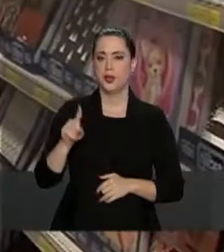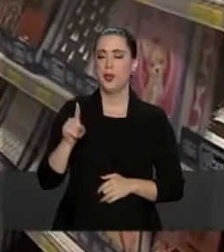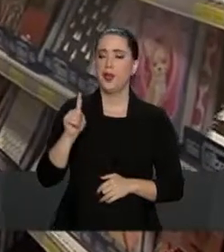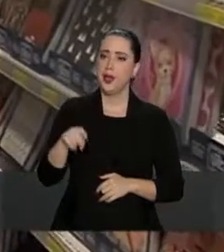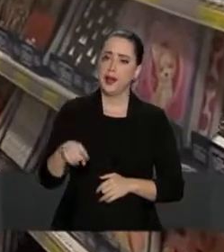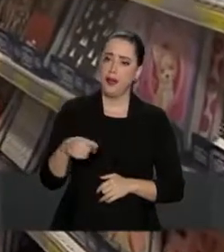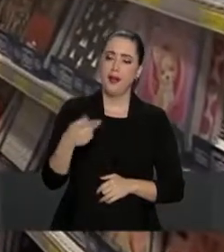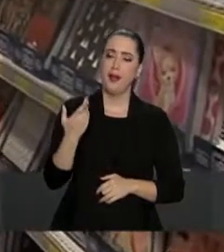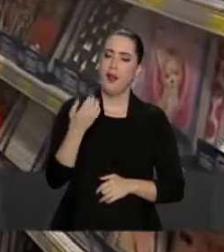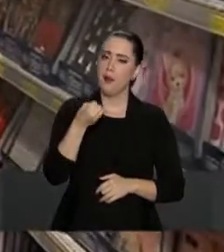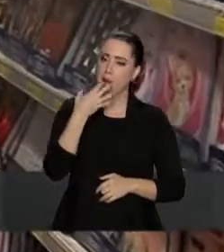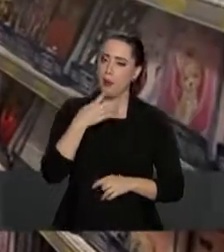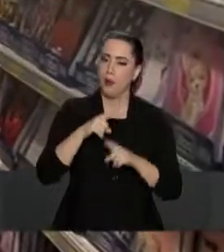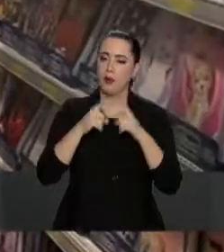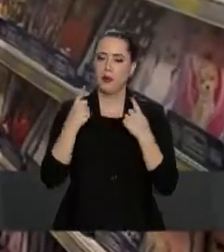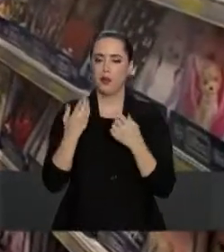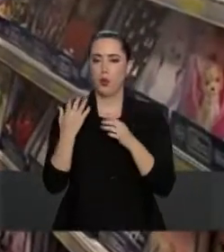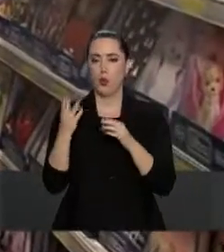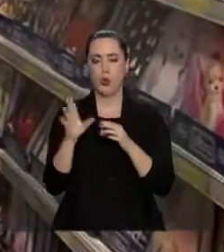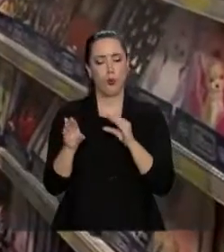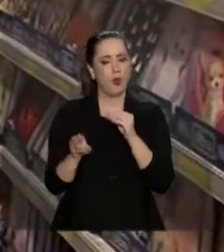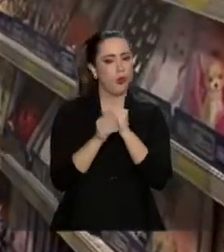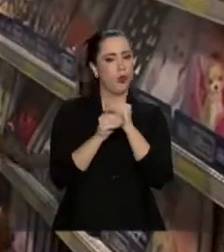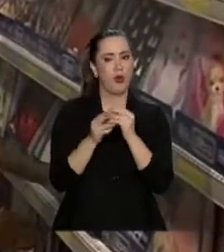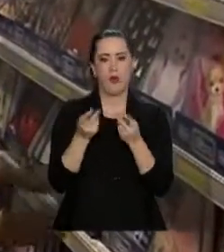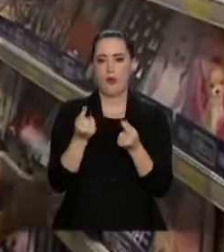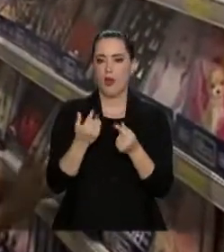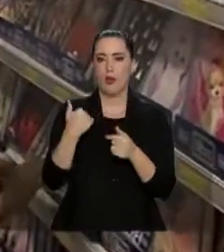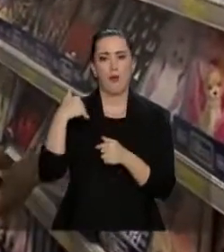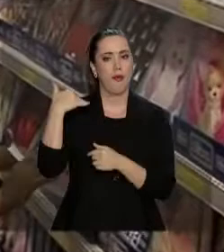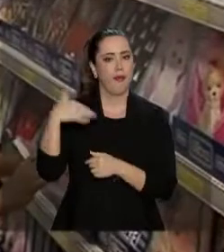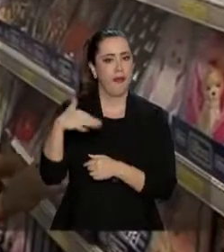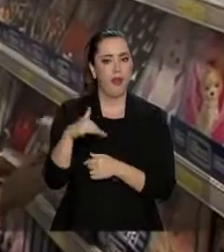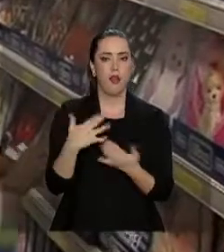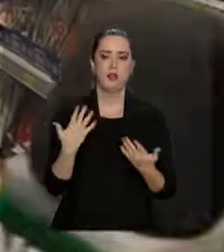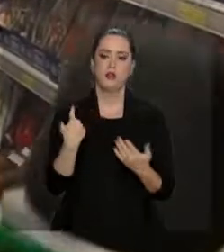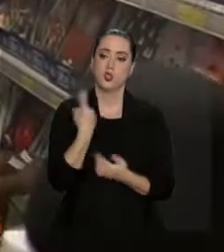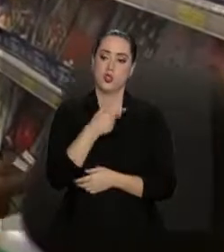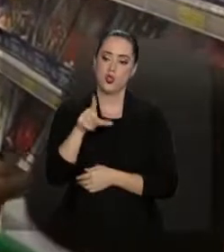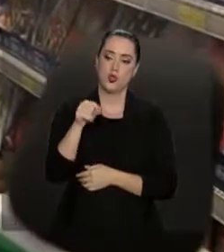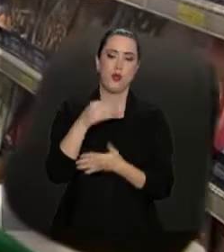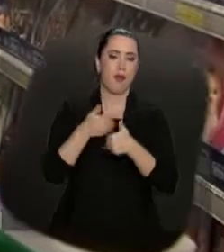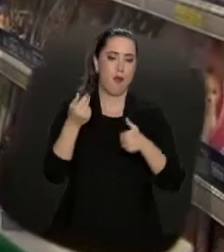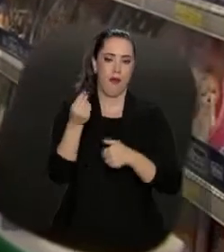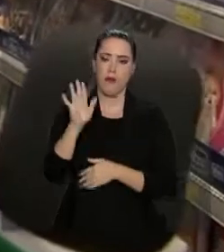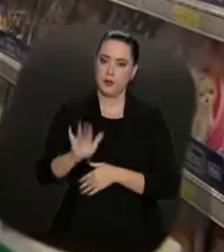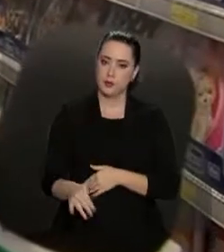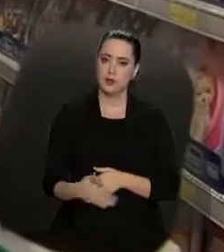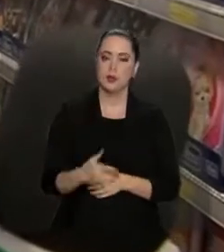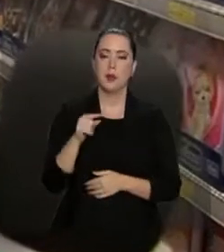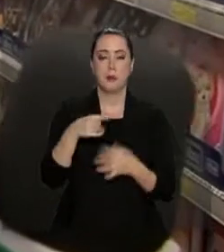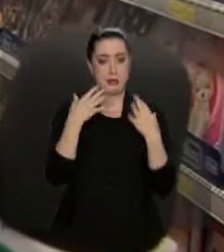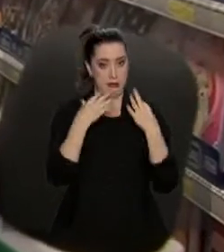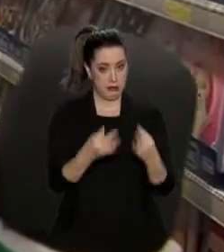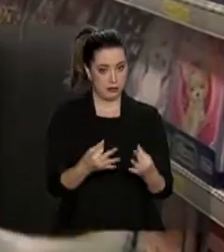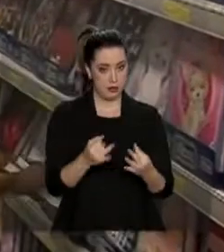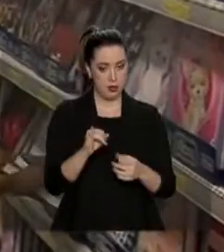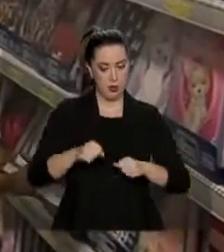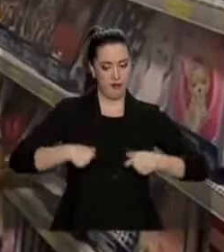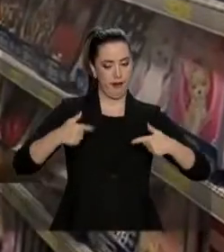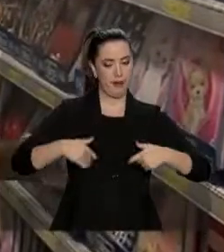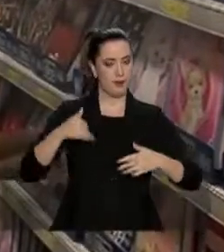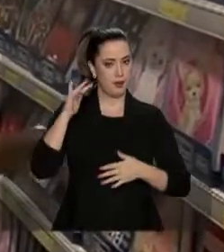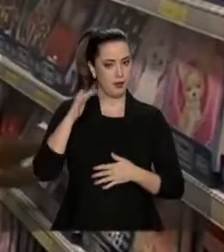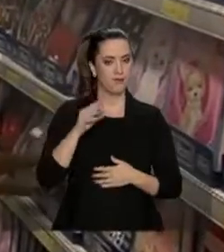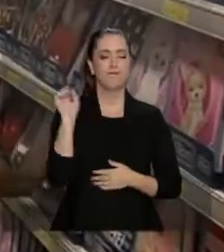então aproveita e embute o preço e a gente escolhendo fica bem mais em conta. Tem que ficar esperto nessa época do ano, senão acaba gastando mais.